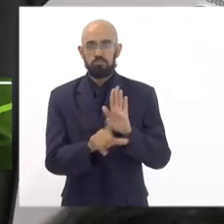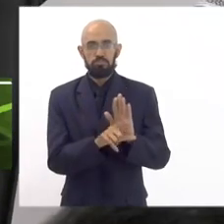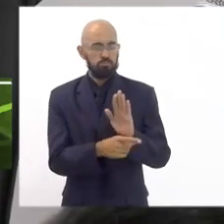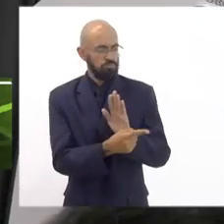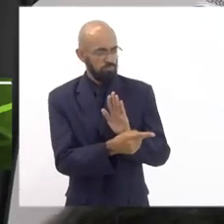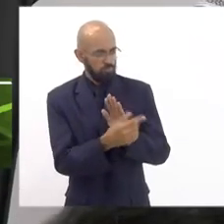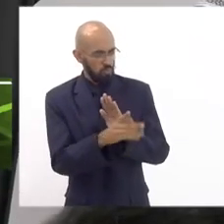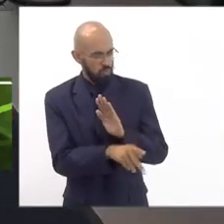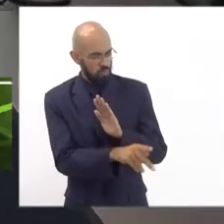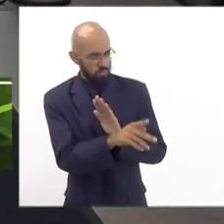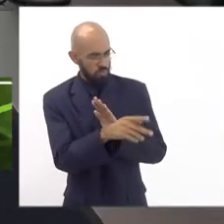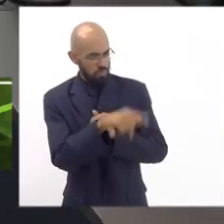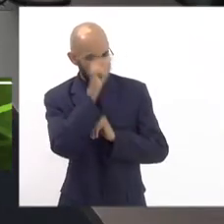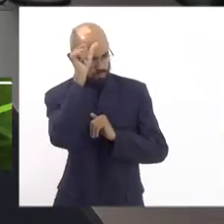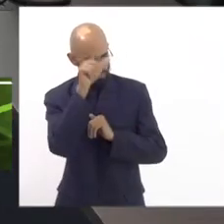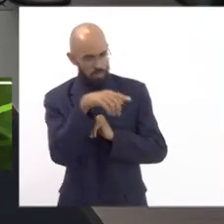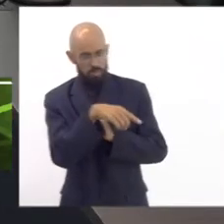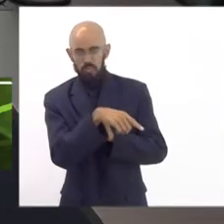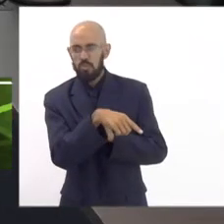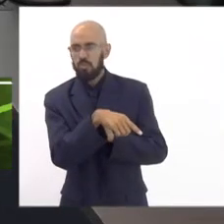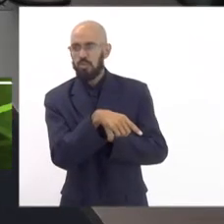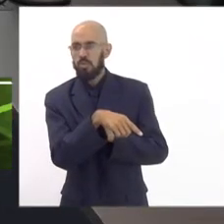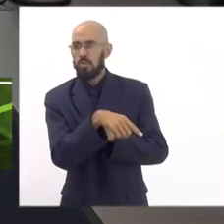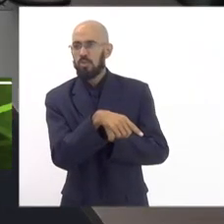deputado Luiz Paulo? Sim. Parecer pela